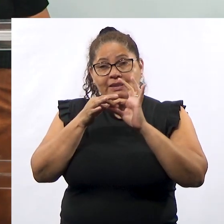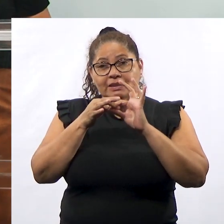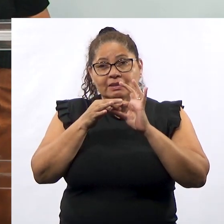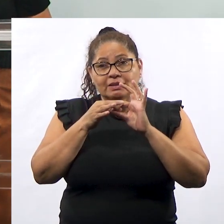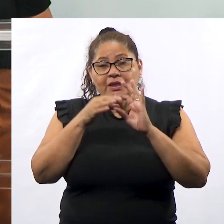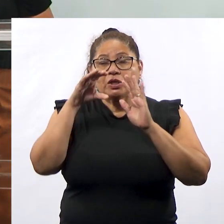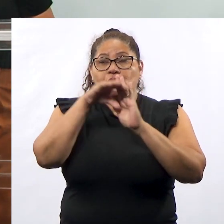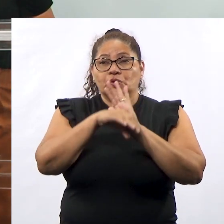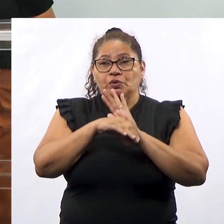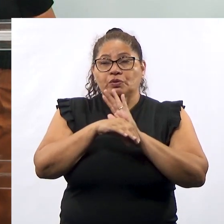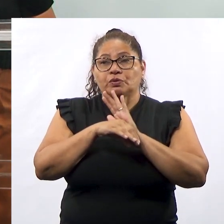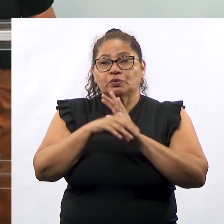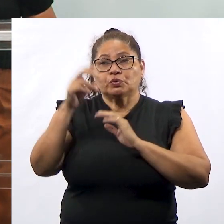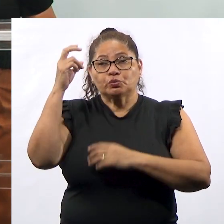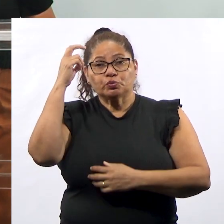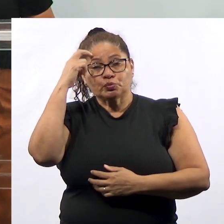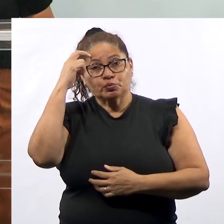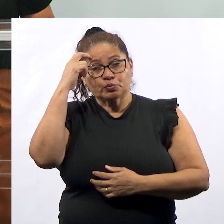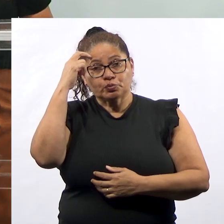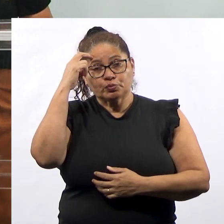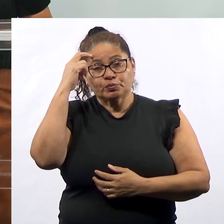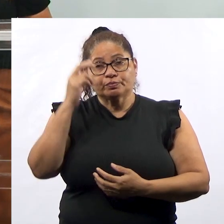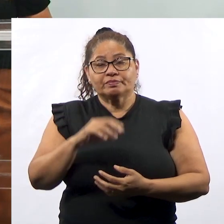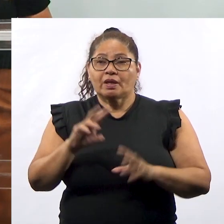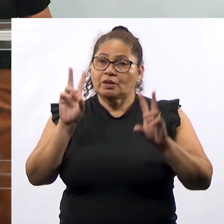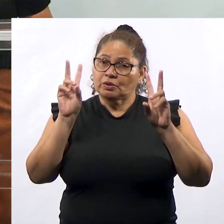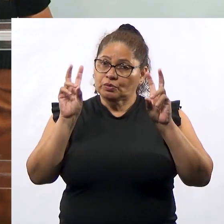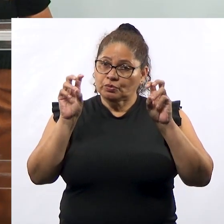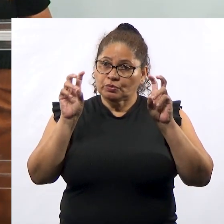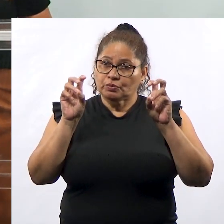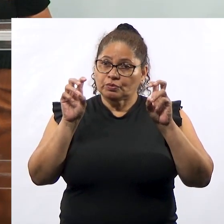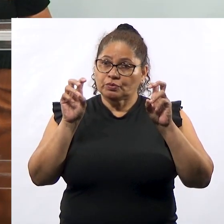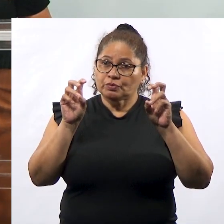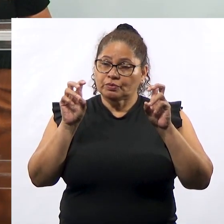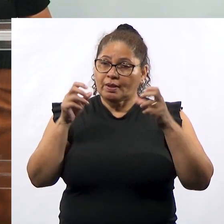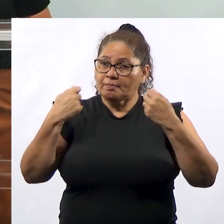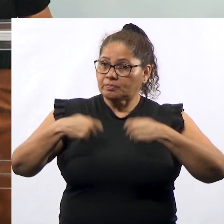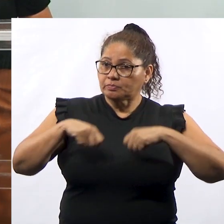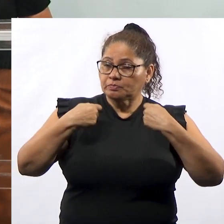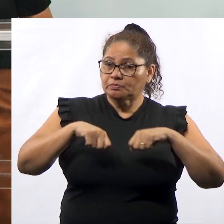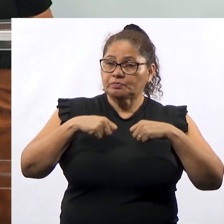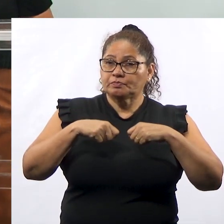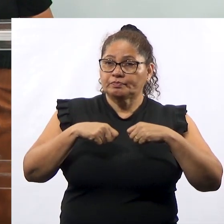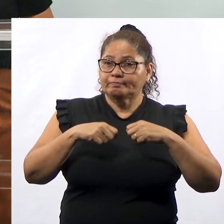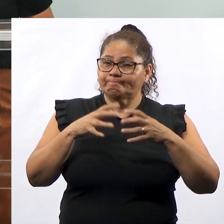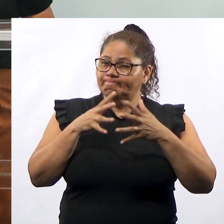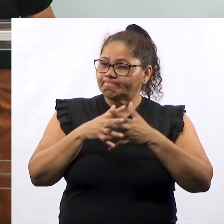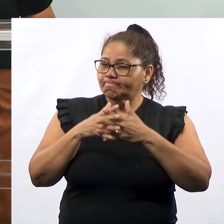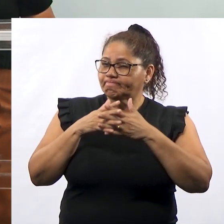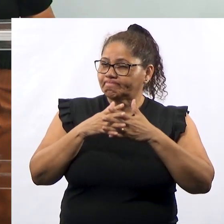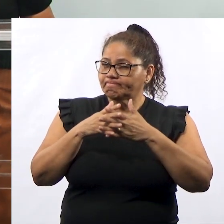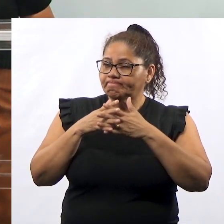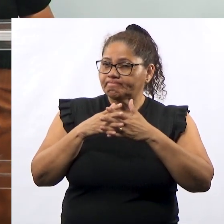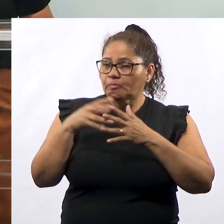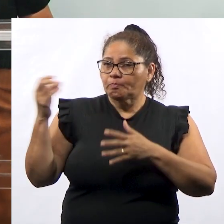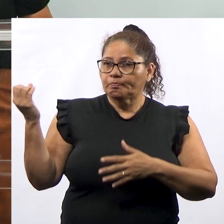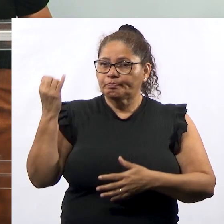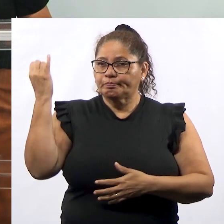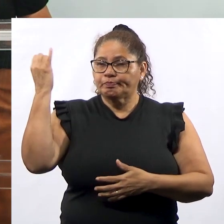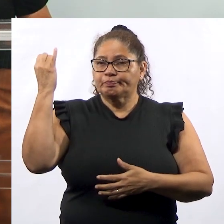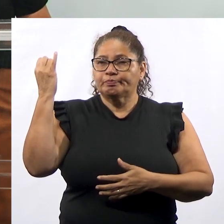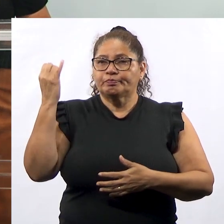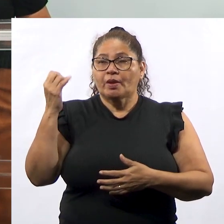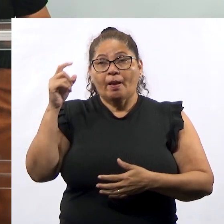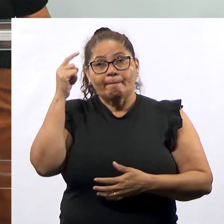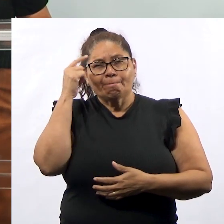entre currículo e cultura. E este é um tema muito necessário, mais complexo, que é importante que